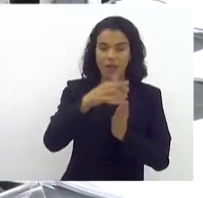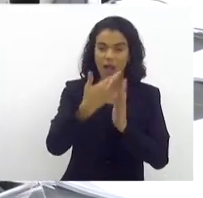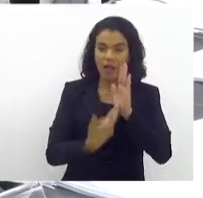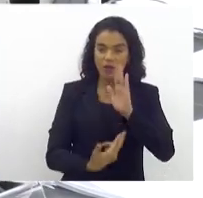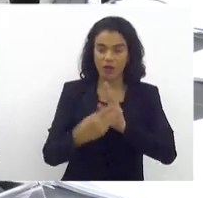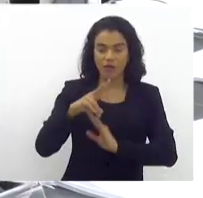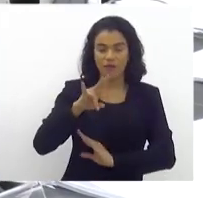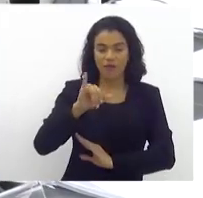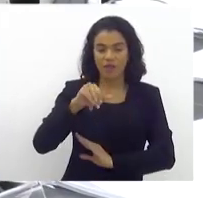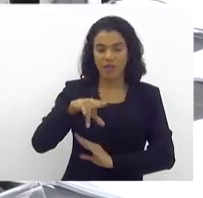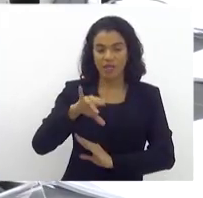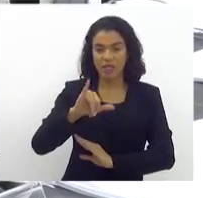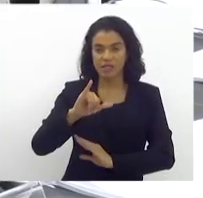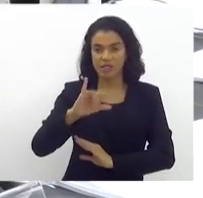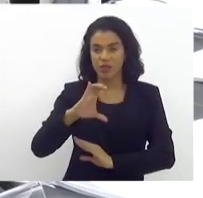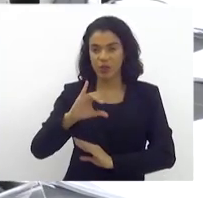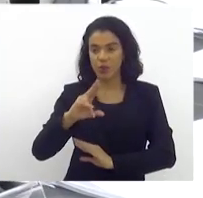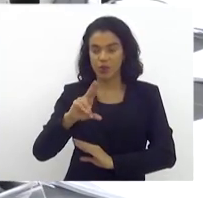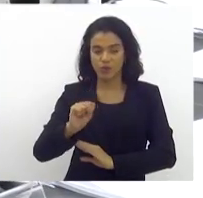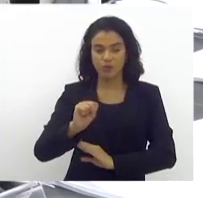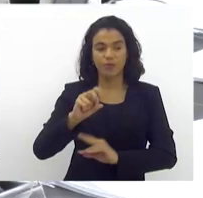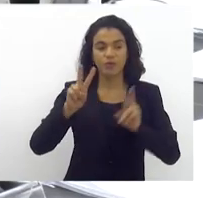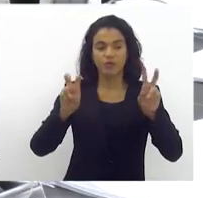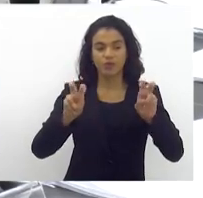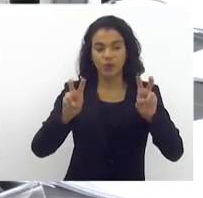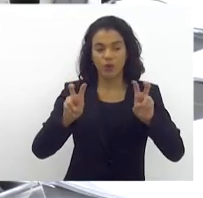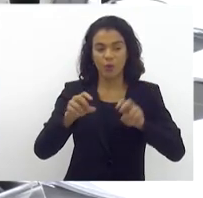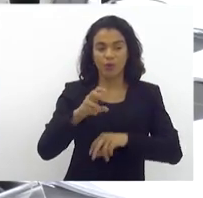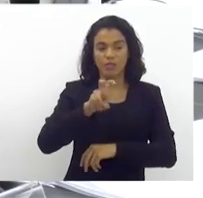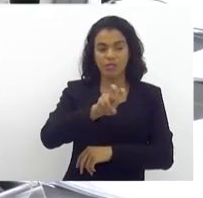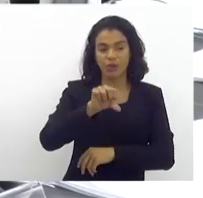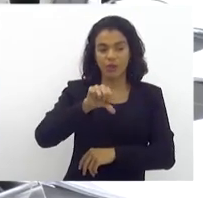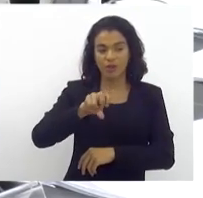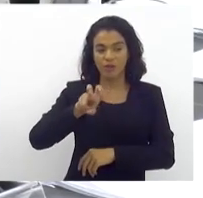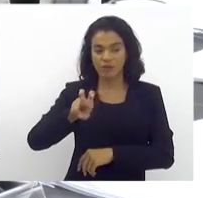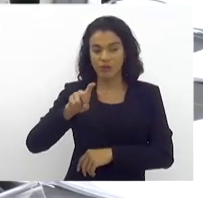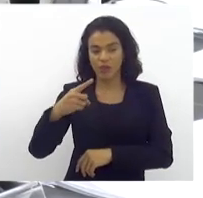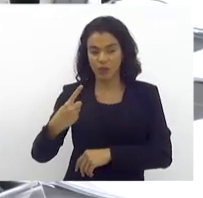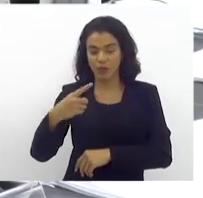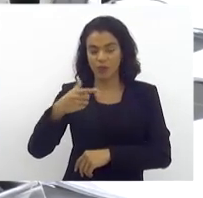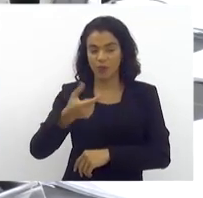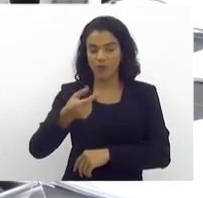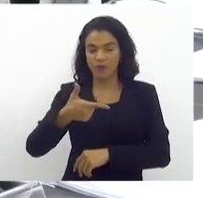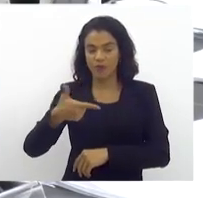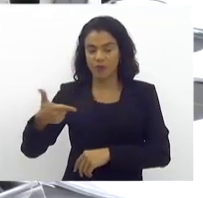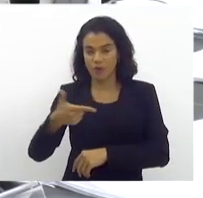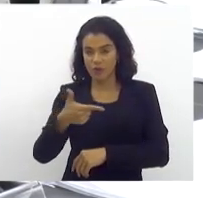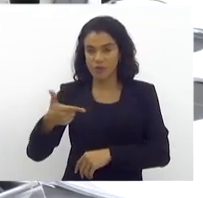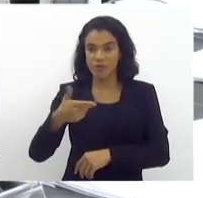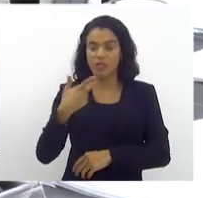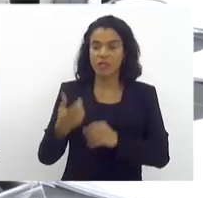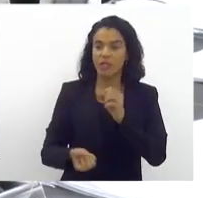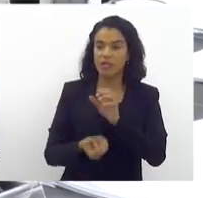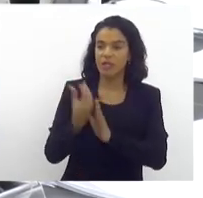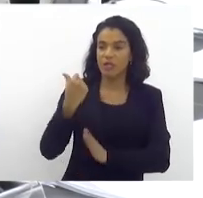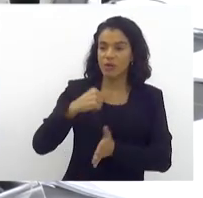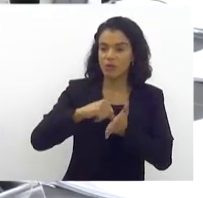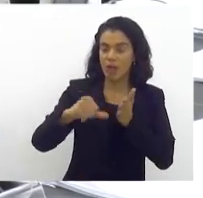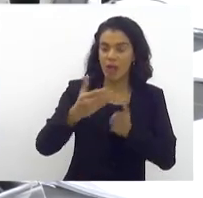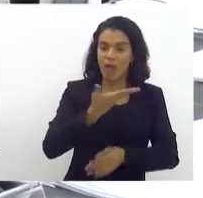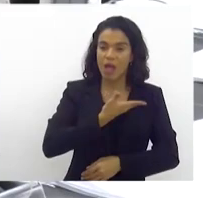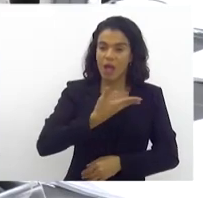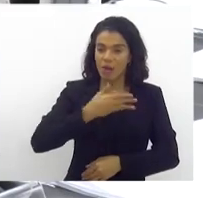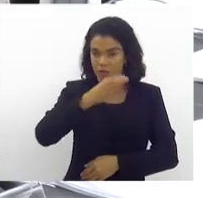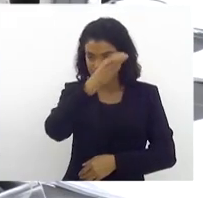deputado Vinícius Cozzolino. Trata-se do PL 5951 de 22, de autoria do deputado Rodrigo Amorim, que cria o selo Amigo do Consumidor no